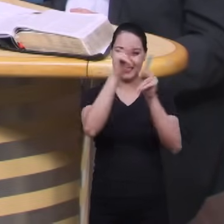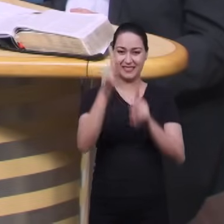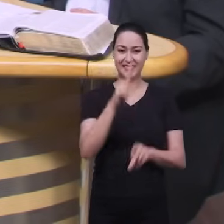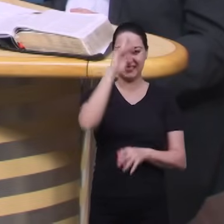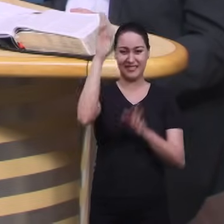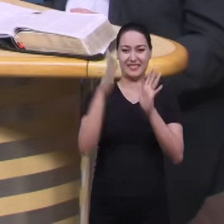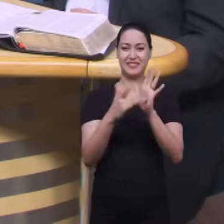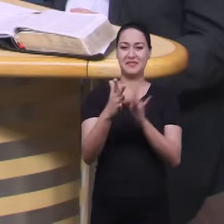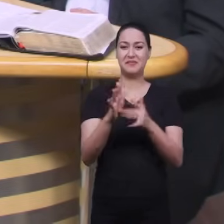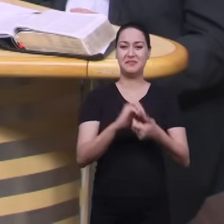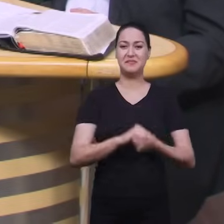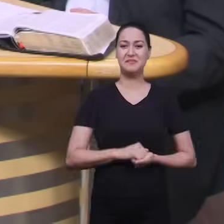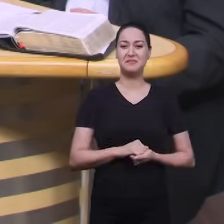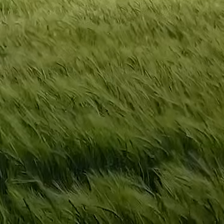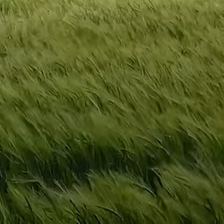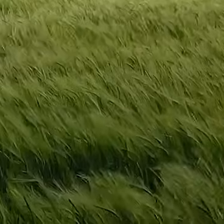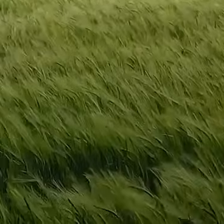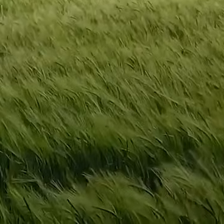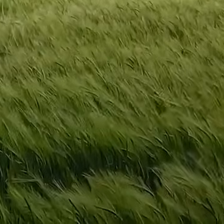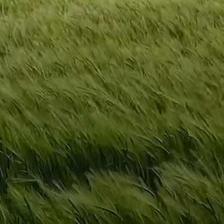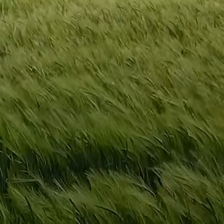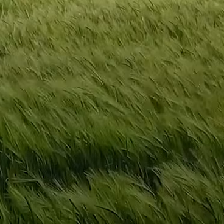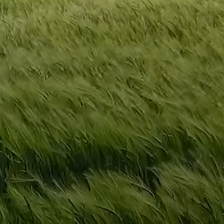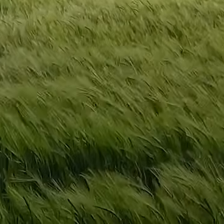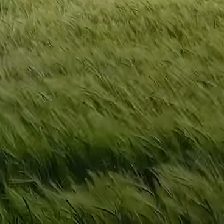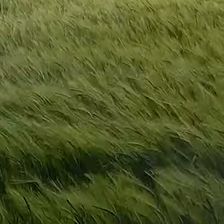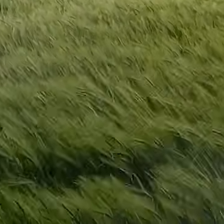abençoe a todos a paz do Senhor Jesus